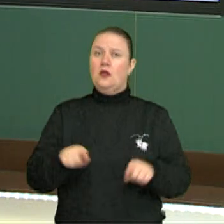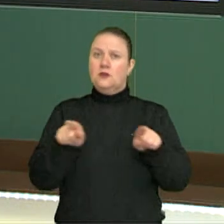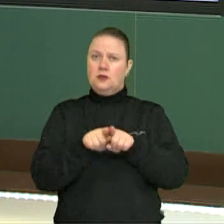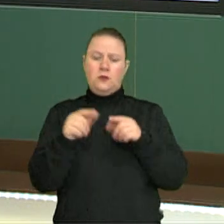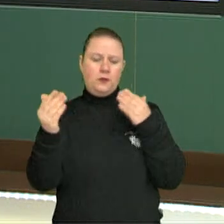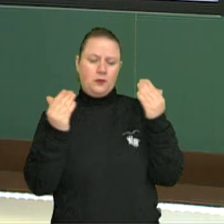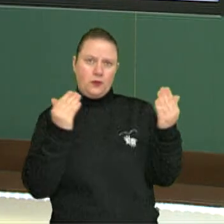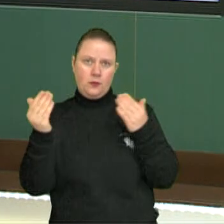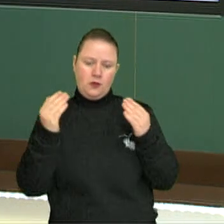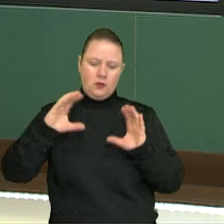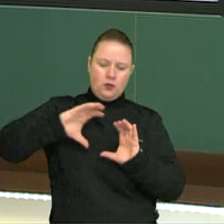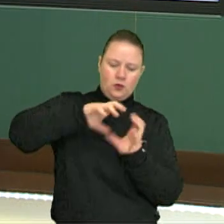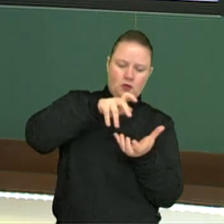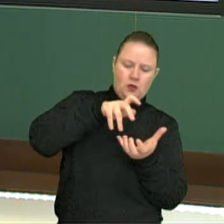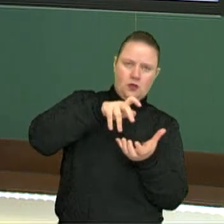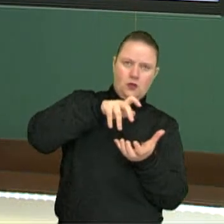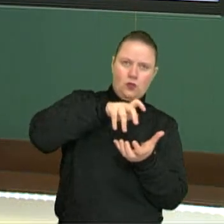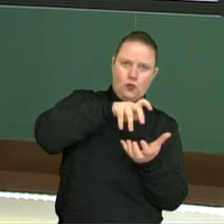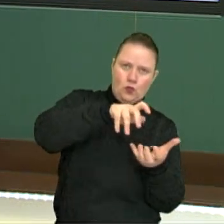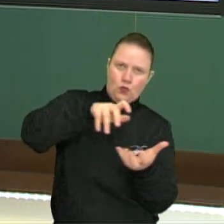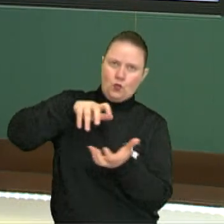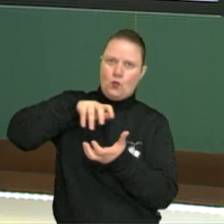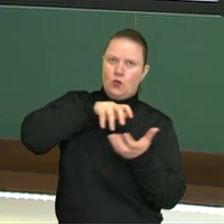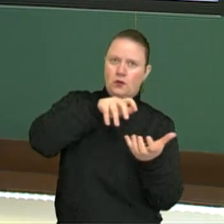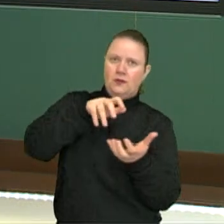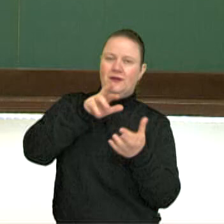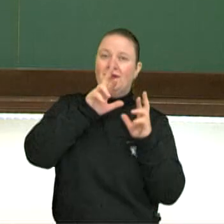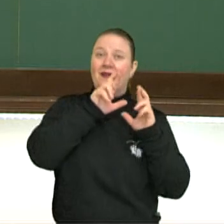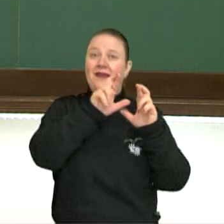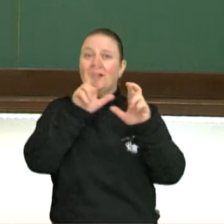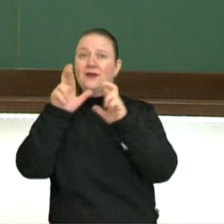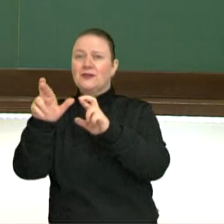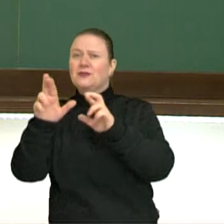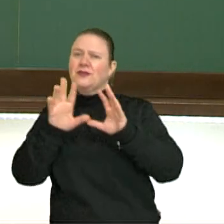inclusive a latitude onde ela se encontra. Espero que vocês tenham gostado